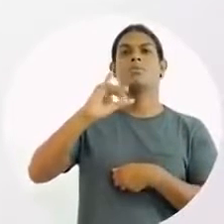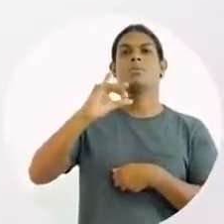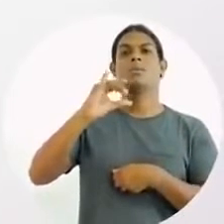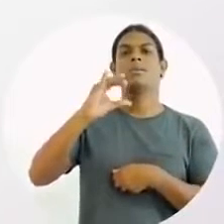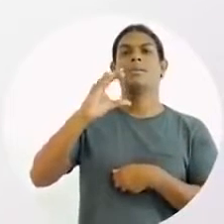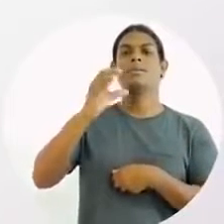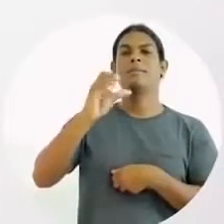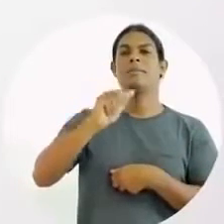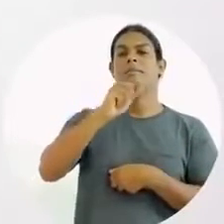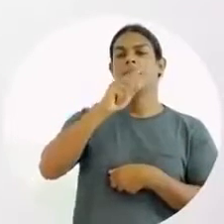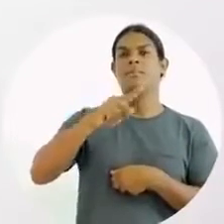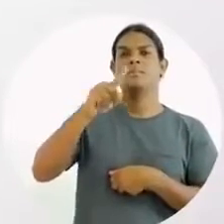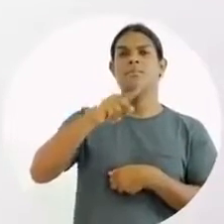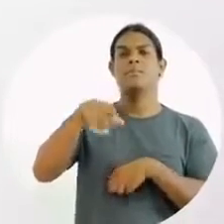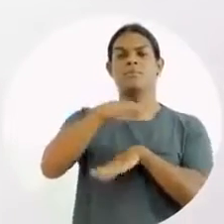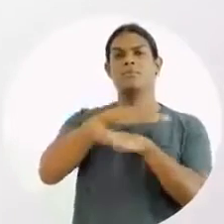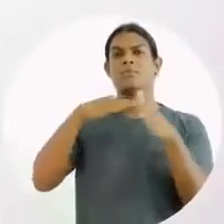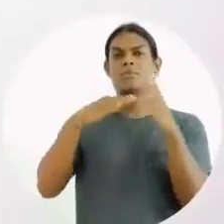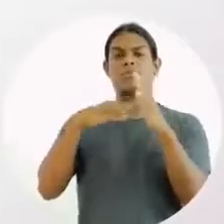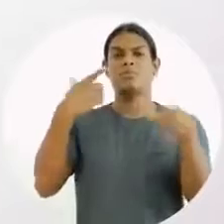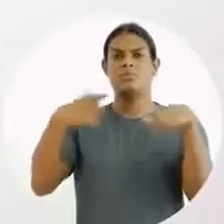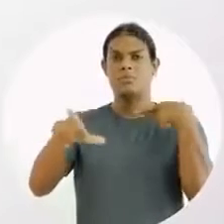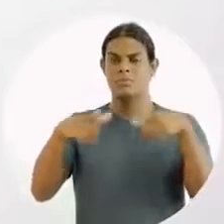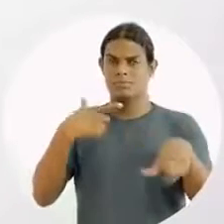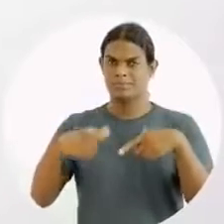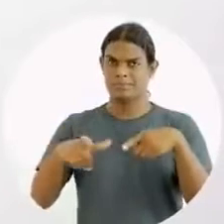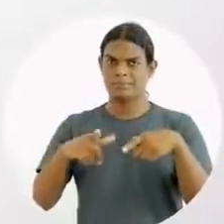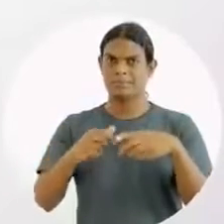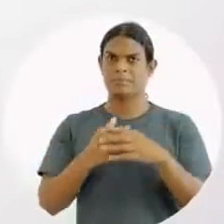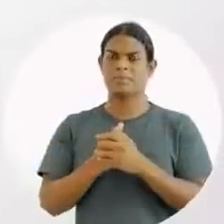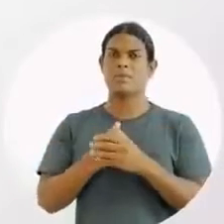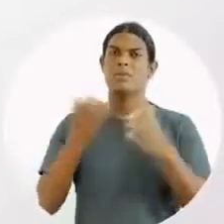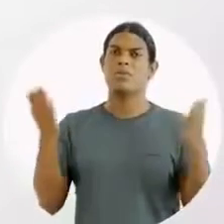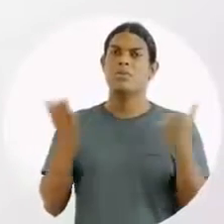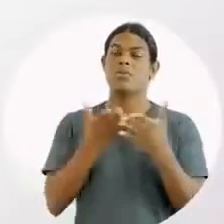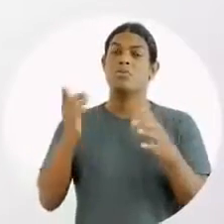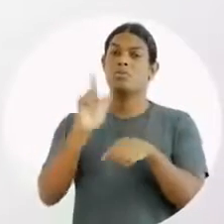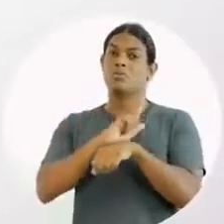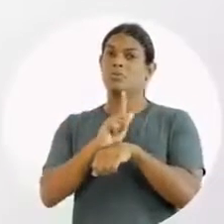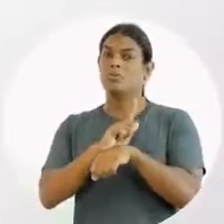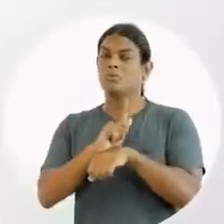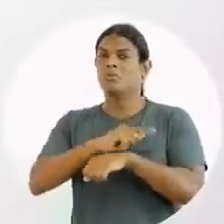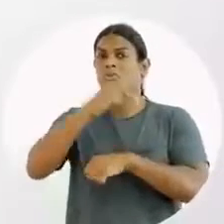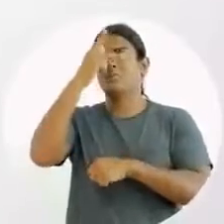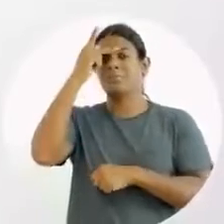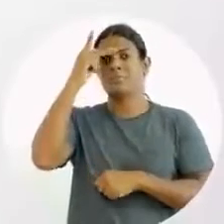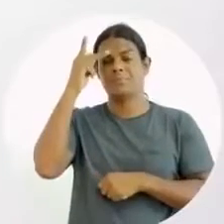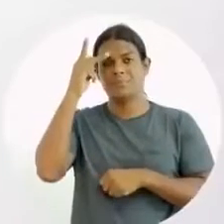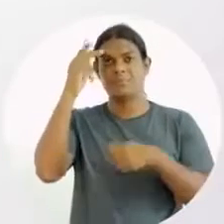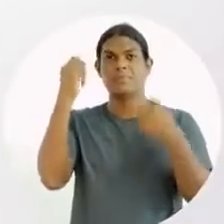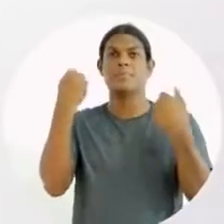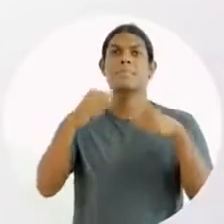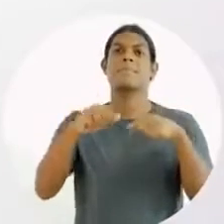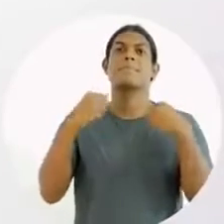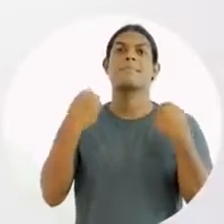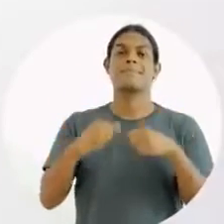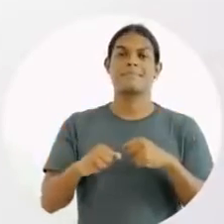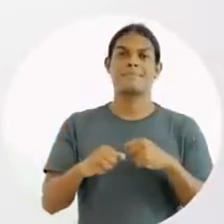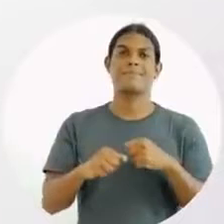no envolvimento e comprometimento dos funcionários. Hoje, um gestor de pessoas, ele